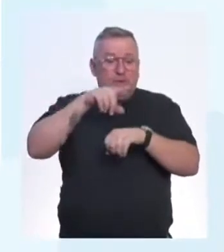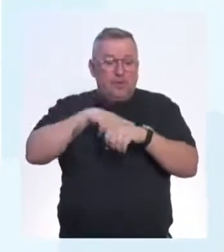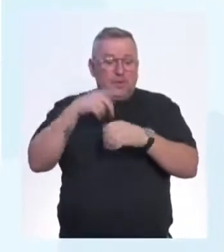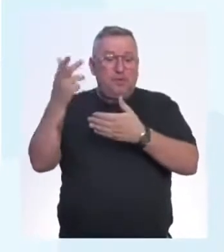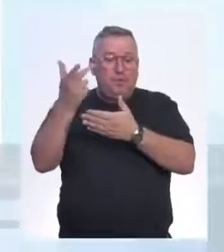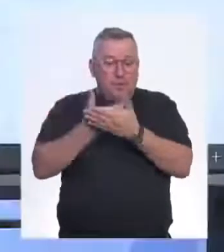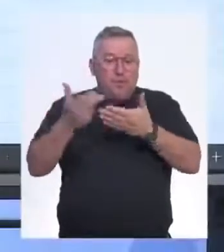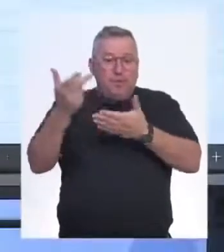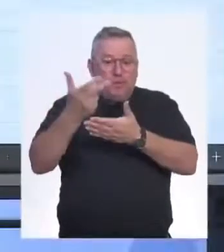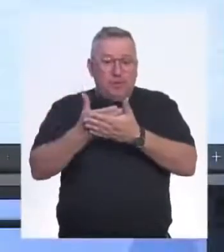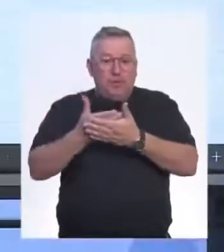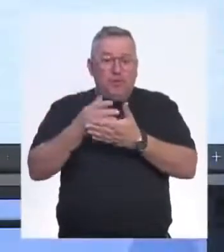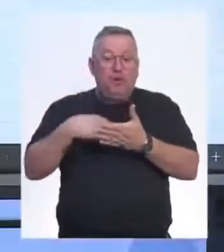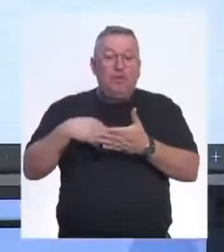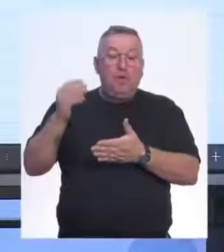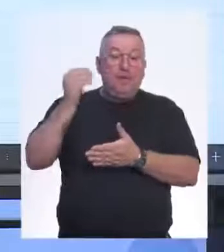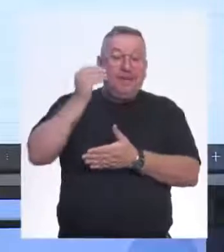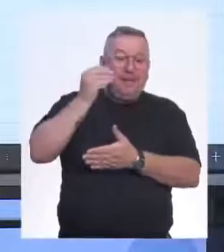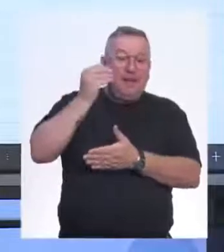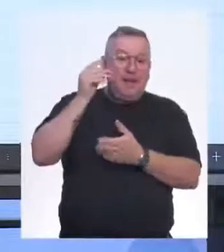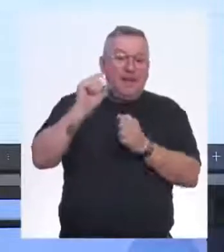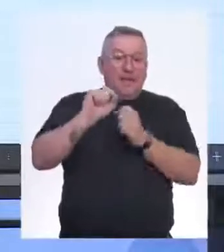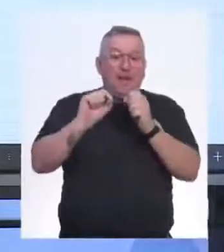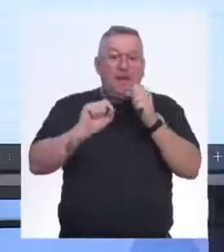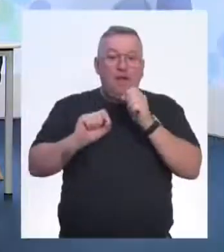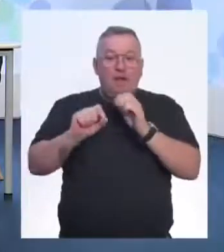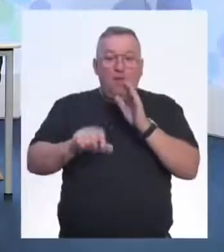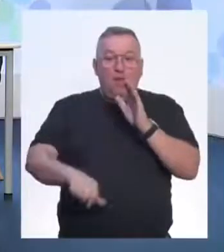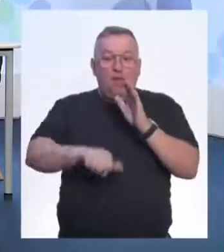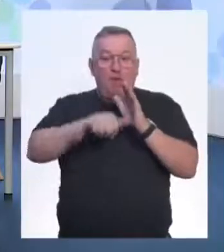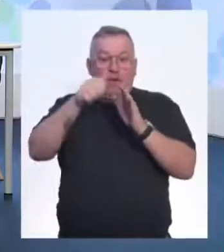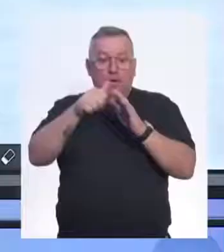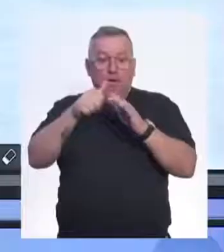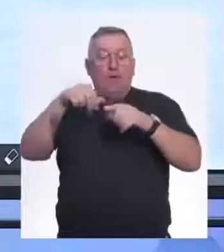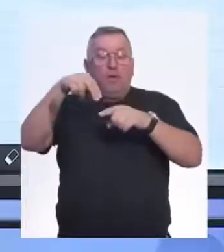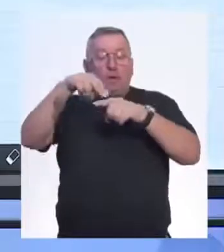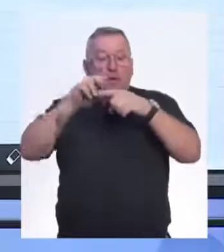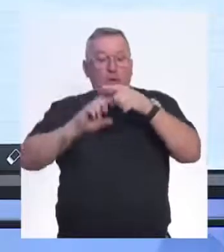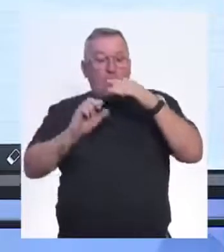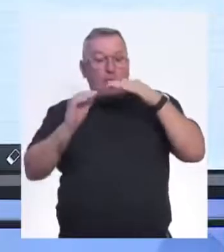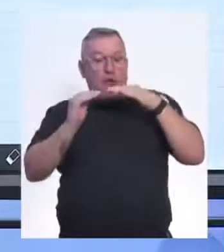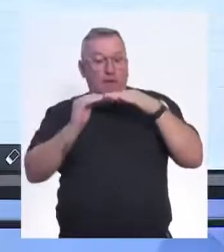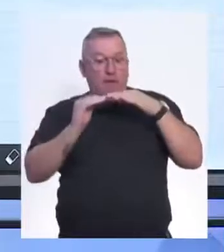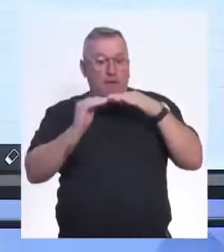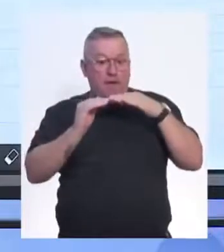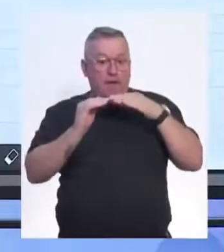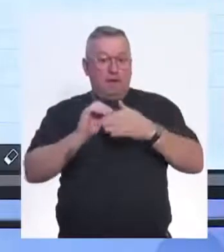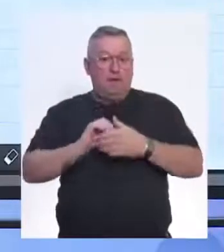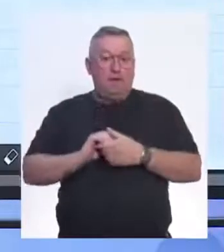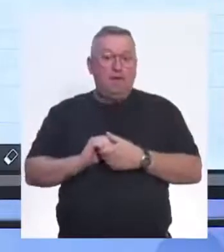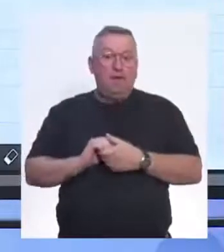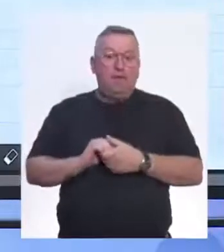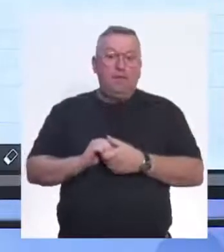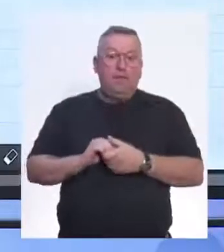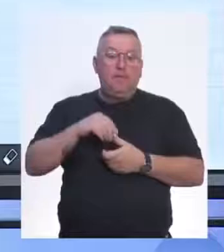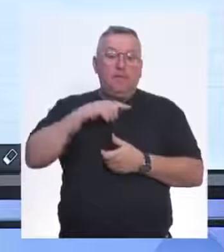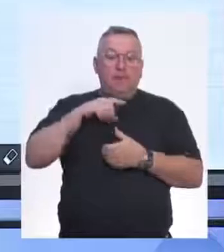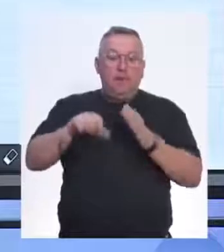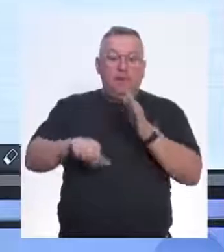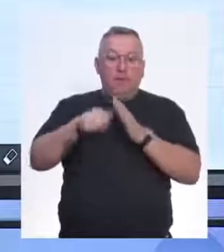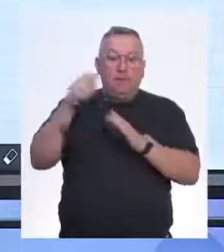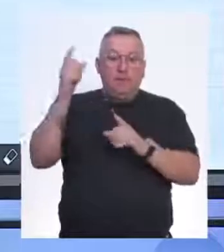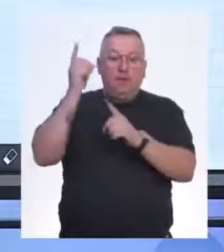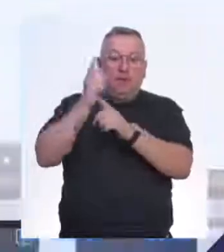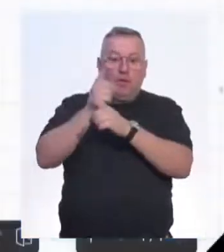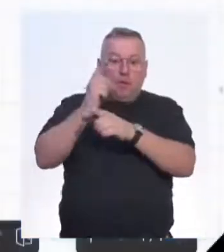desenho, né? Então vamos tentar fazer primeiro uma fração equivalente. Então eu vou fazer o seguinte. Eu tenho que primeiro encontrar